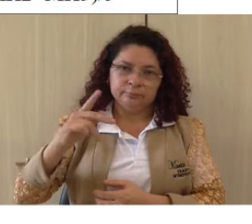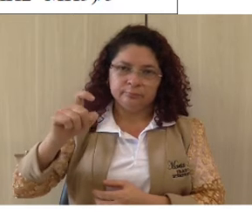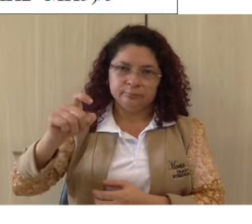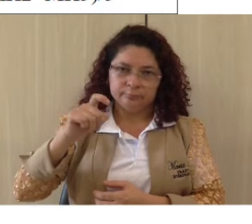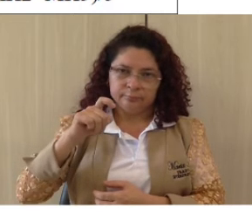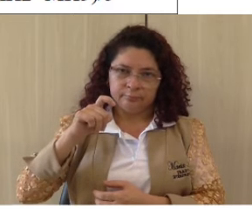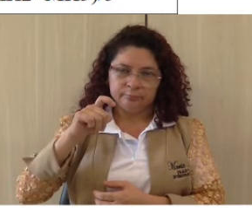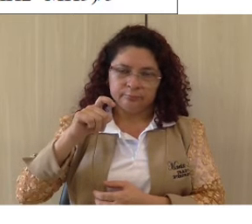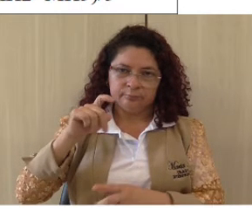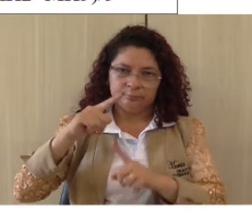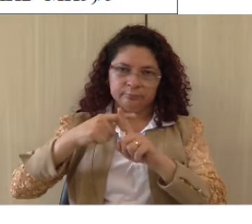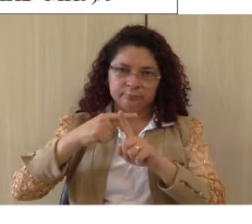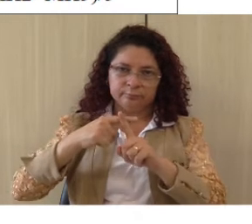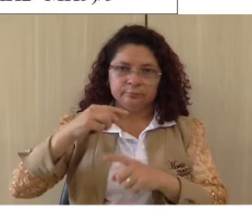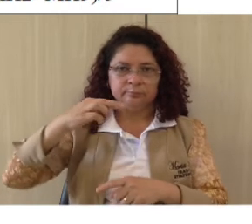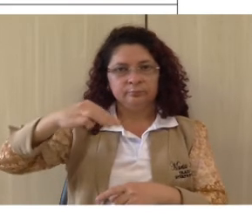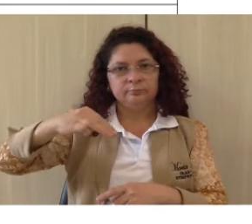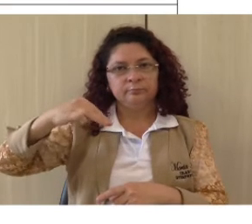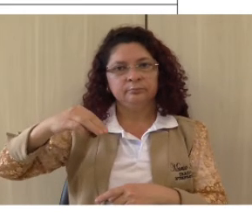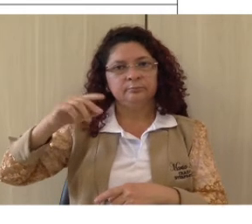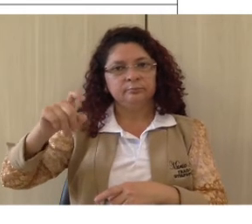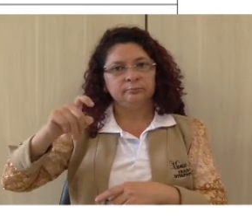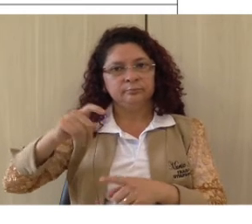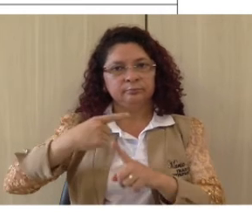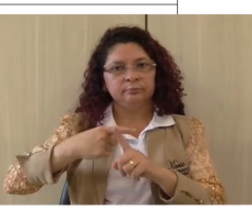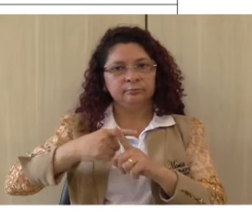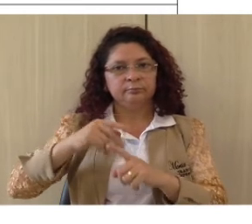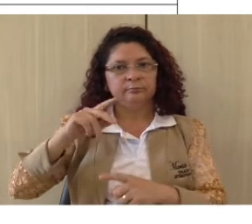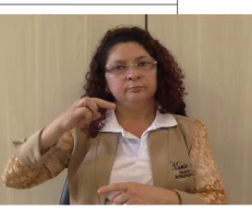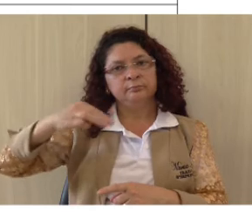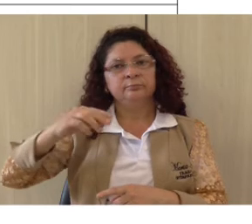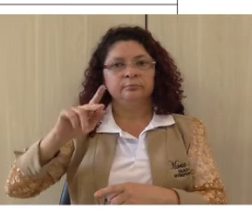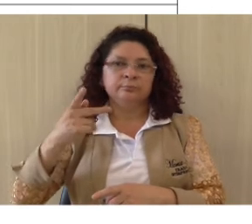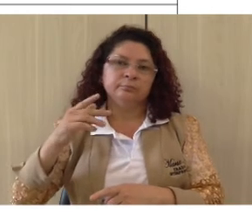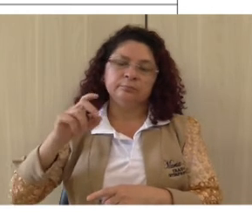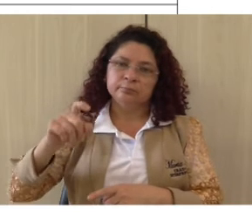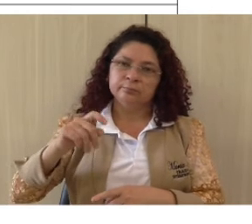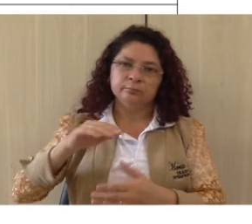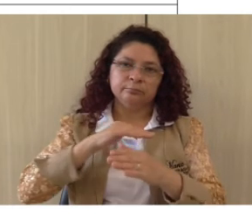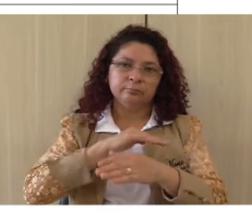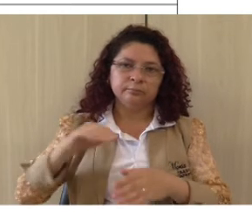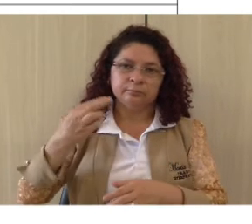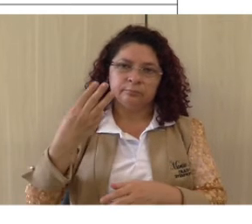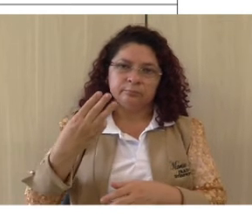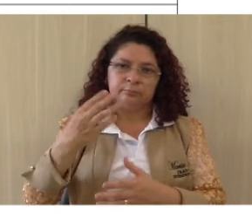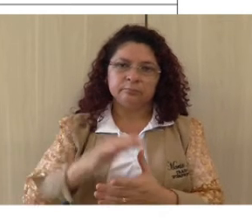MLPX mais MMX mais MHX dividido por